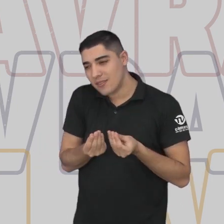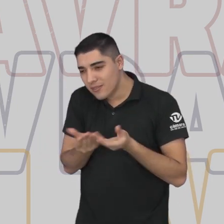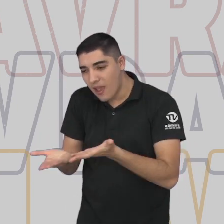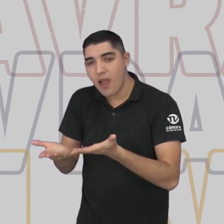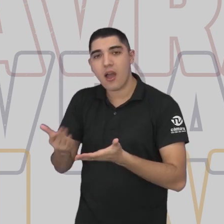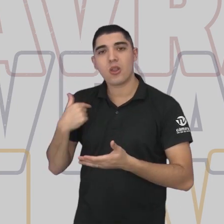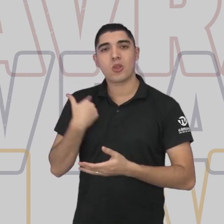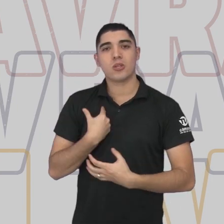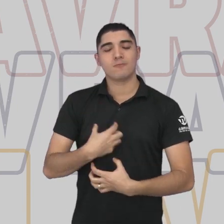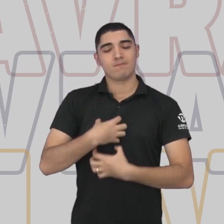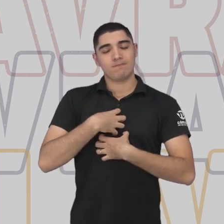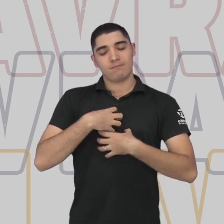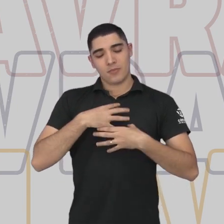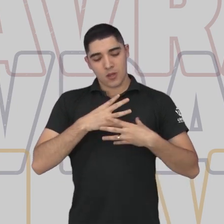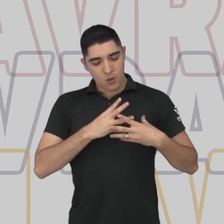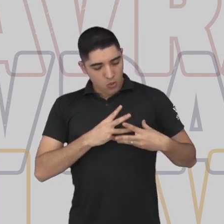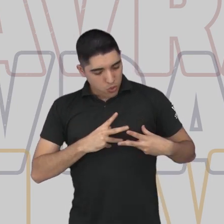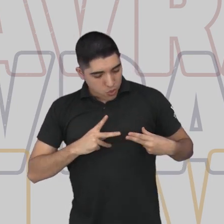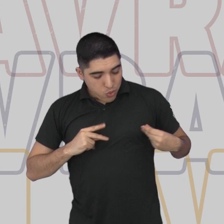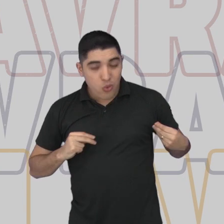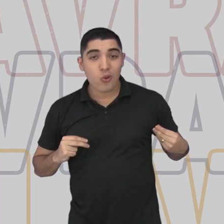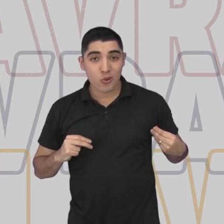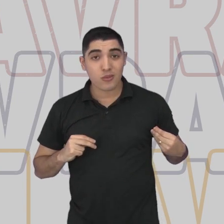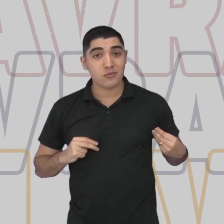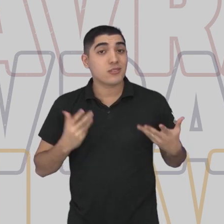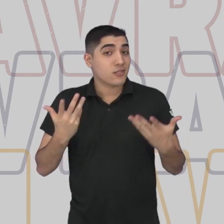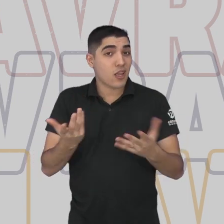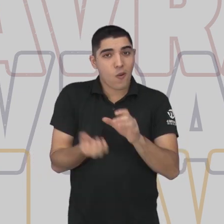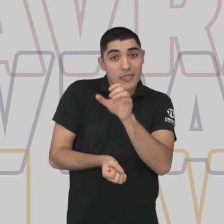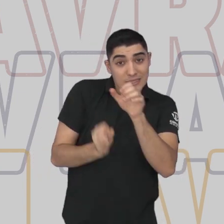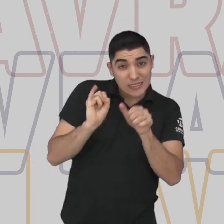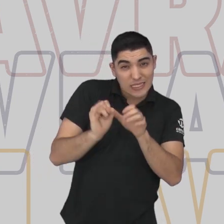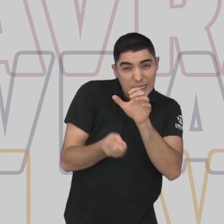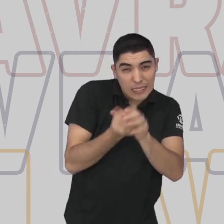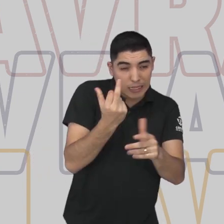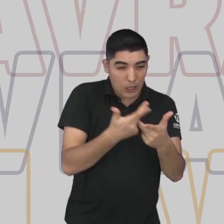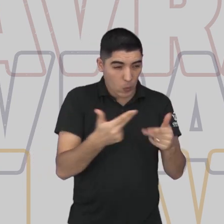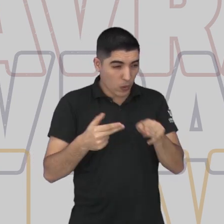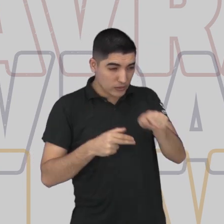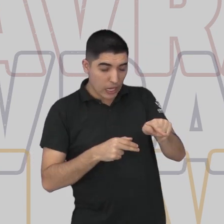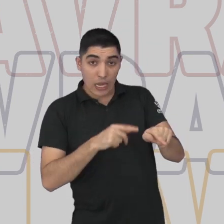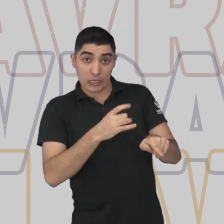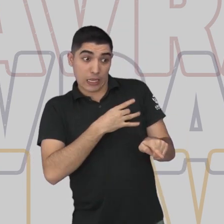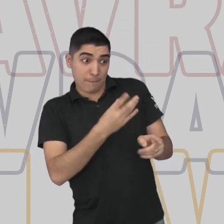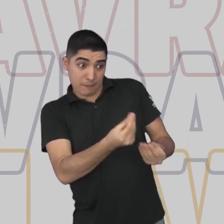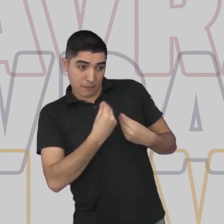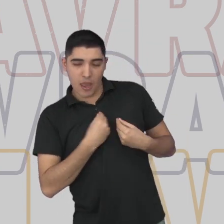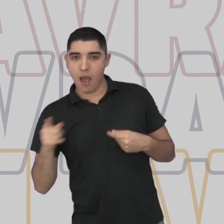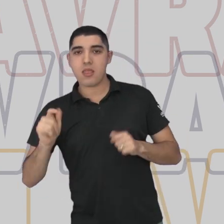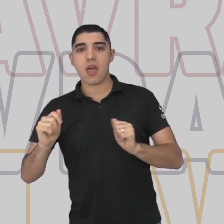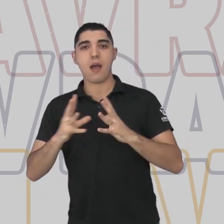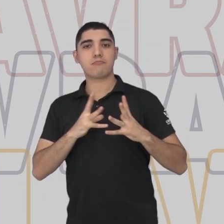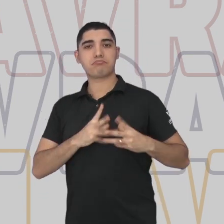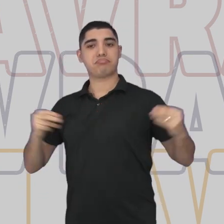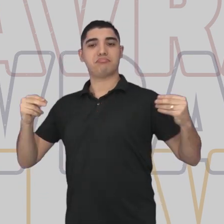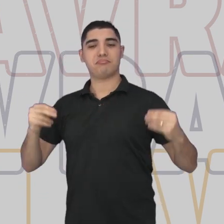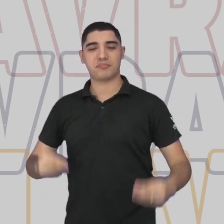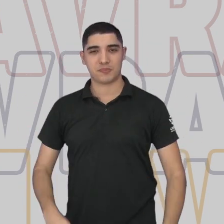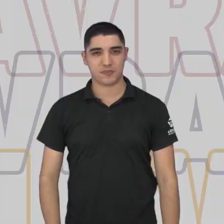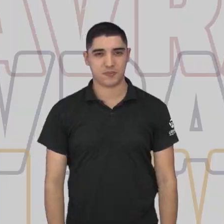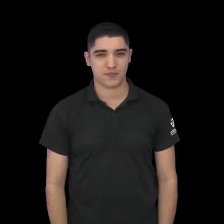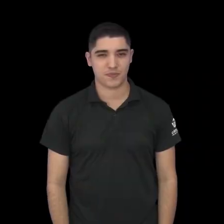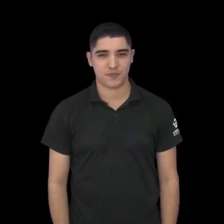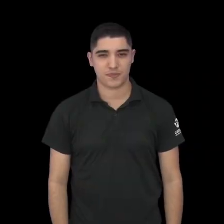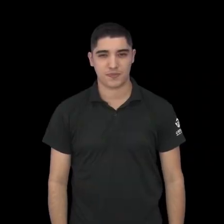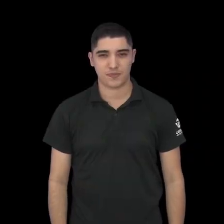essa arte traz a cura para a gente. Então, quando a gente cria alguma coisa que, às vezes, é um medo para a gente, ela pode desfazer esse